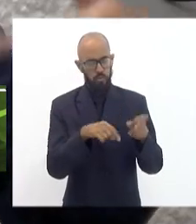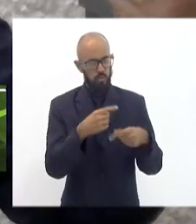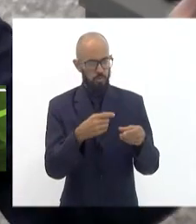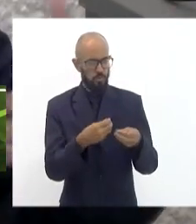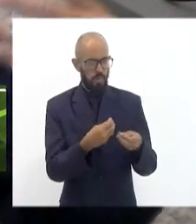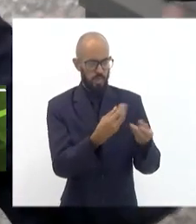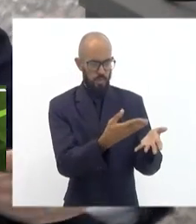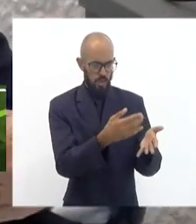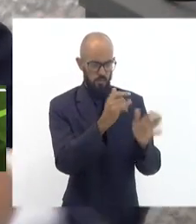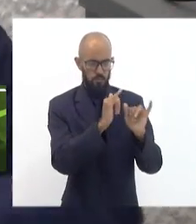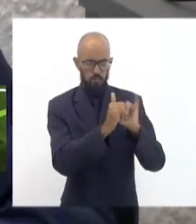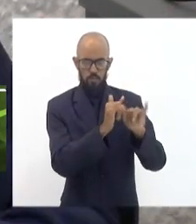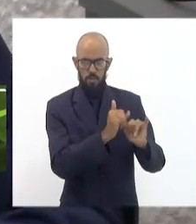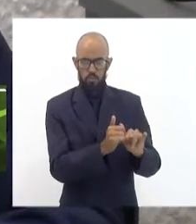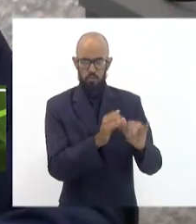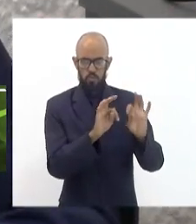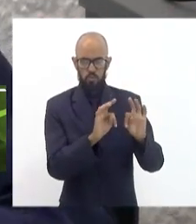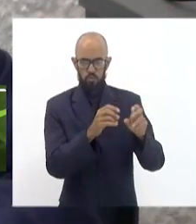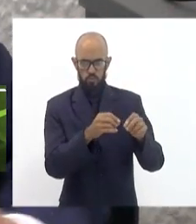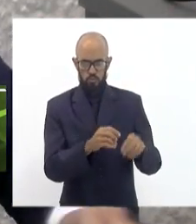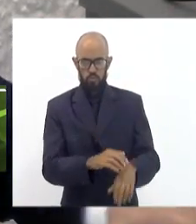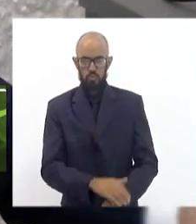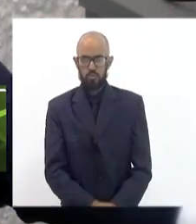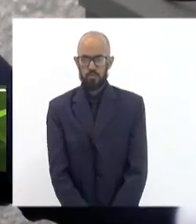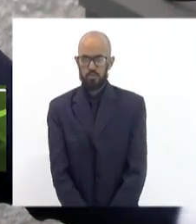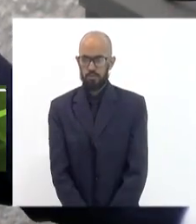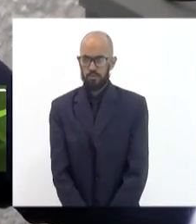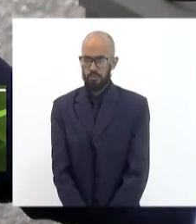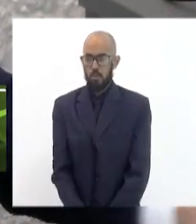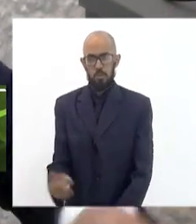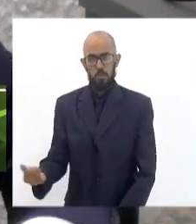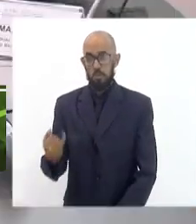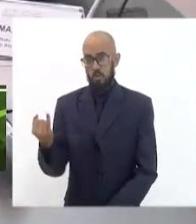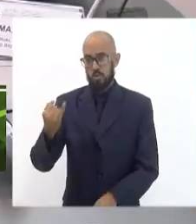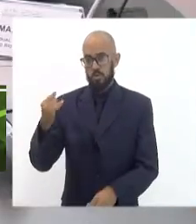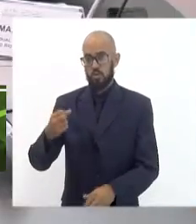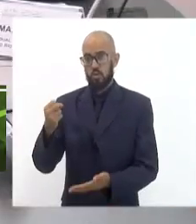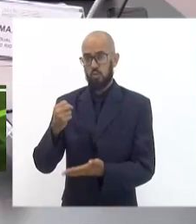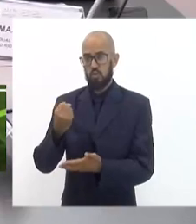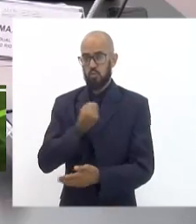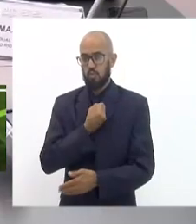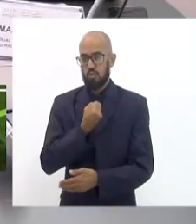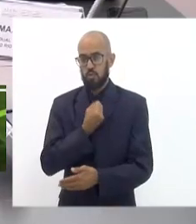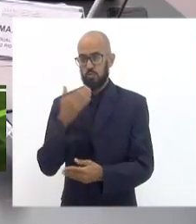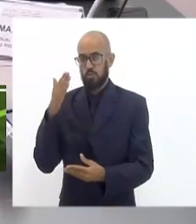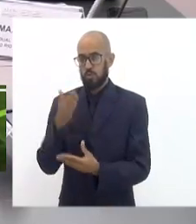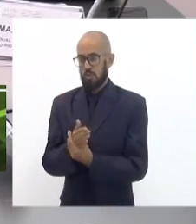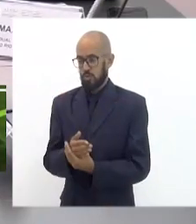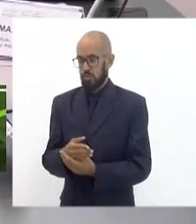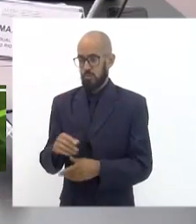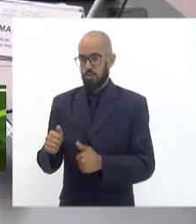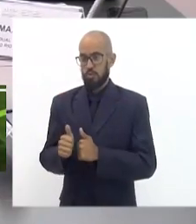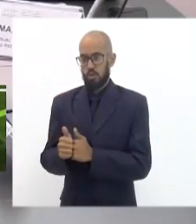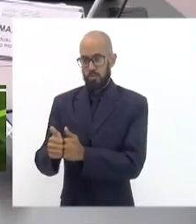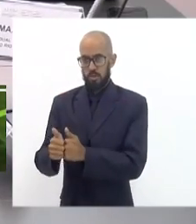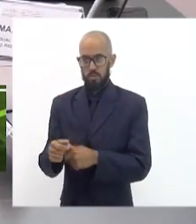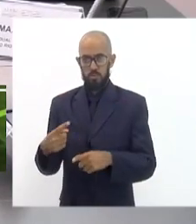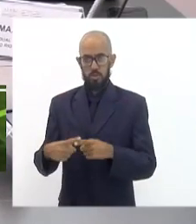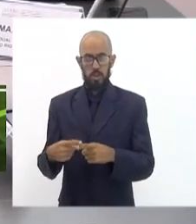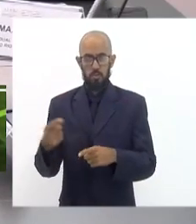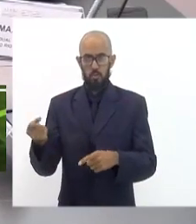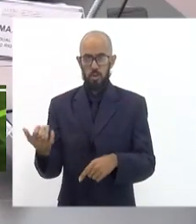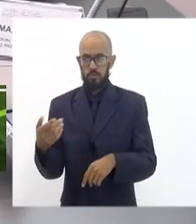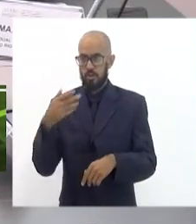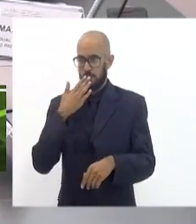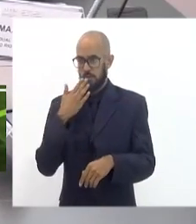informações documentos enfim o fundamental Não é o número do processo vai te acompanhar ideias na hora que você pediu concurso